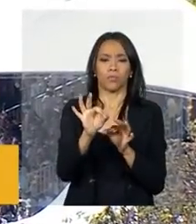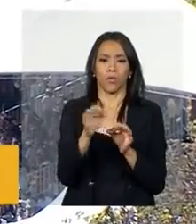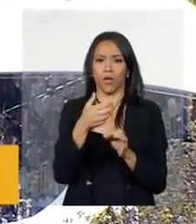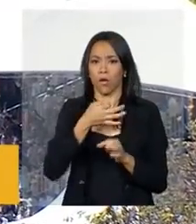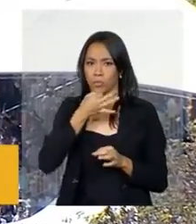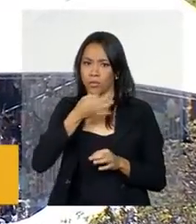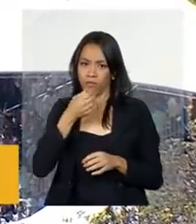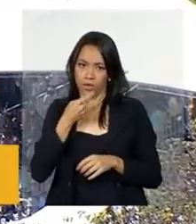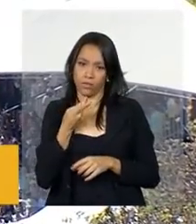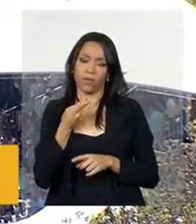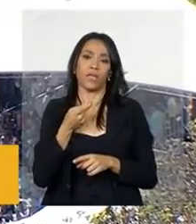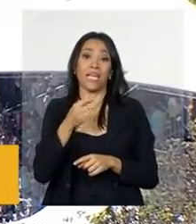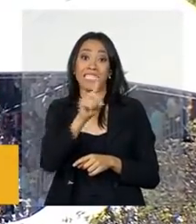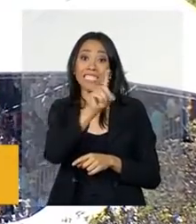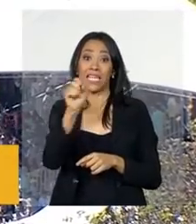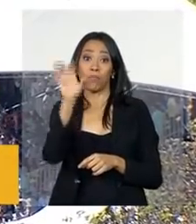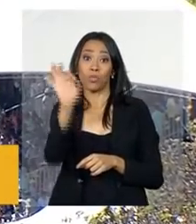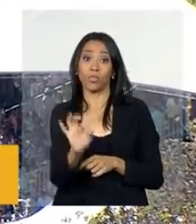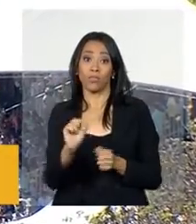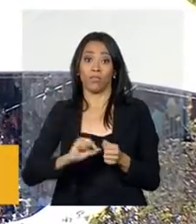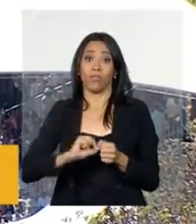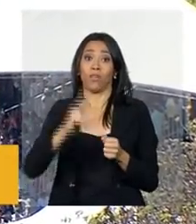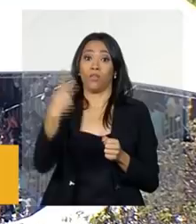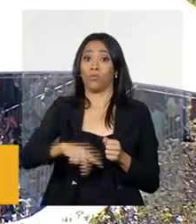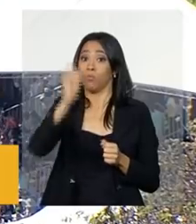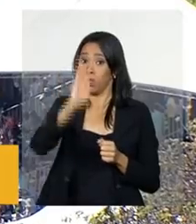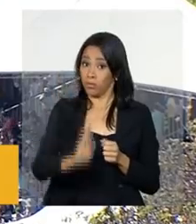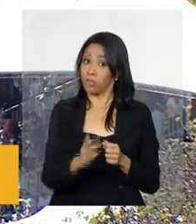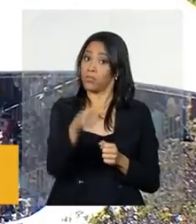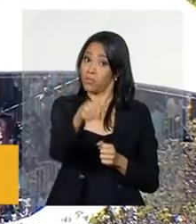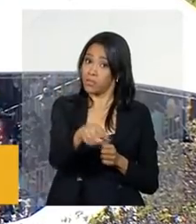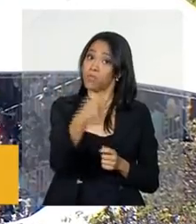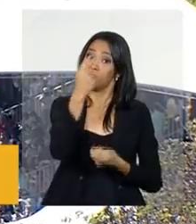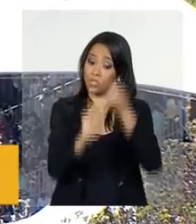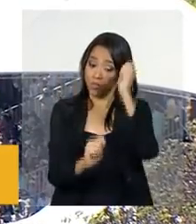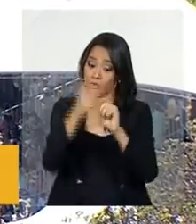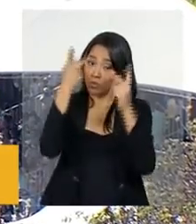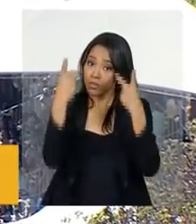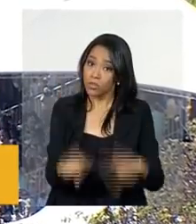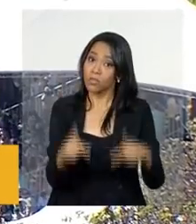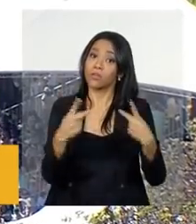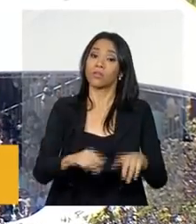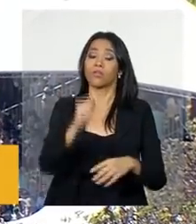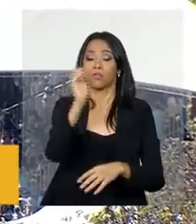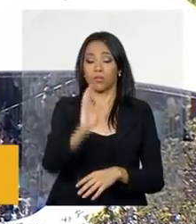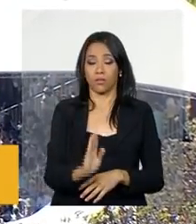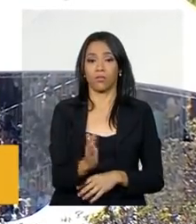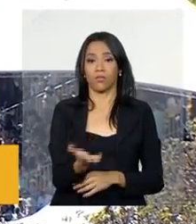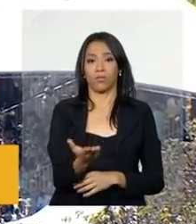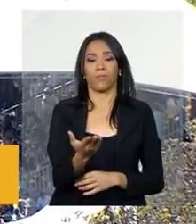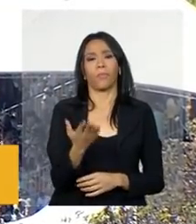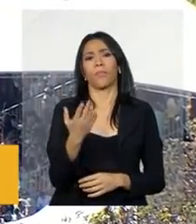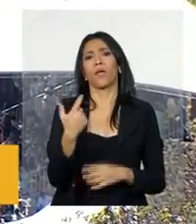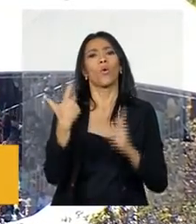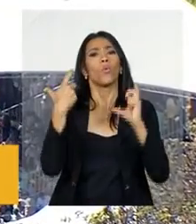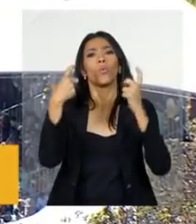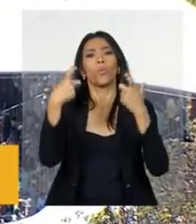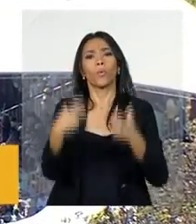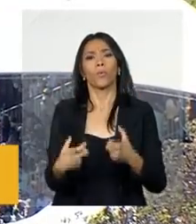que 100% nacional, né, 100% nacional, indústria Avibraz. A nossa unidade de